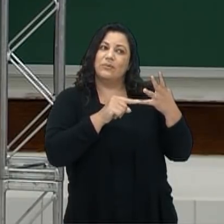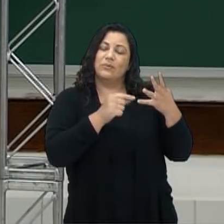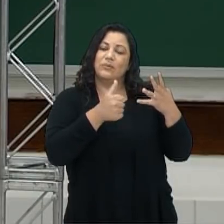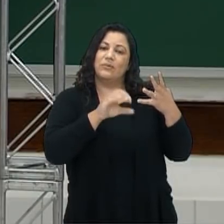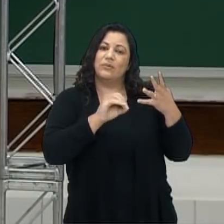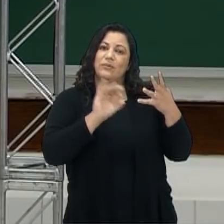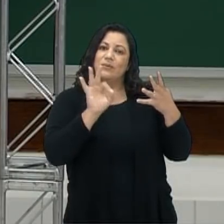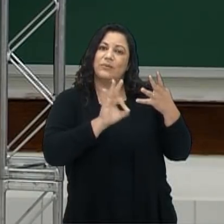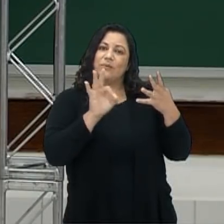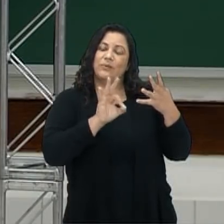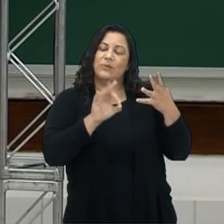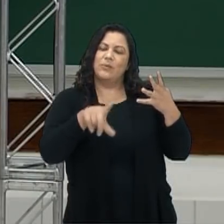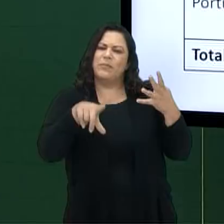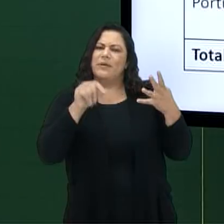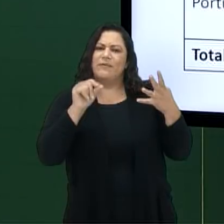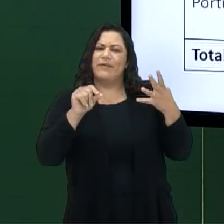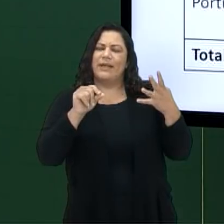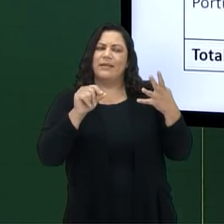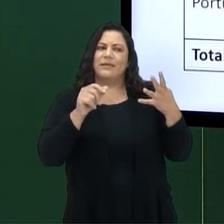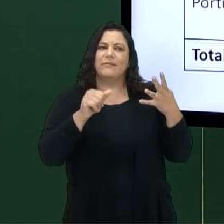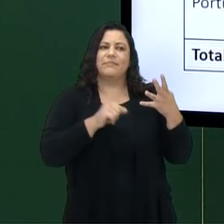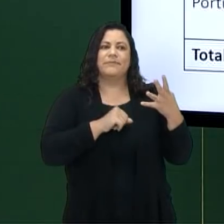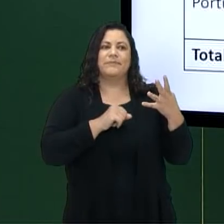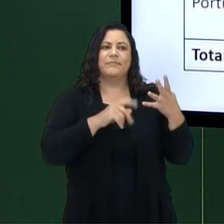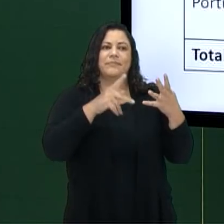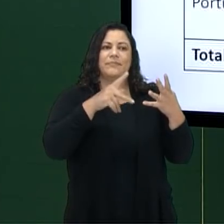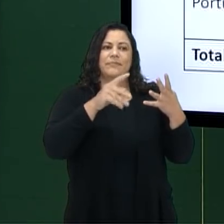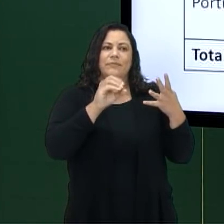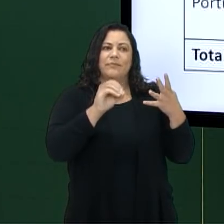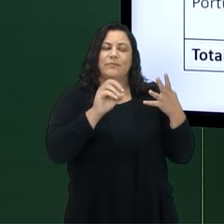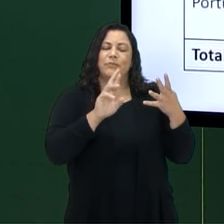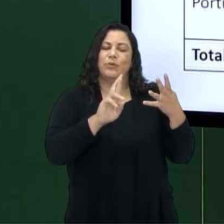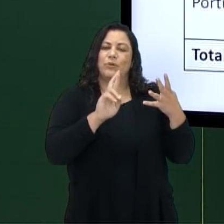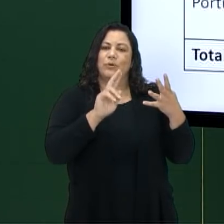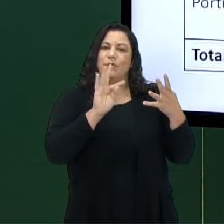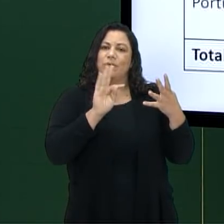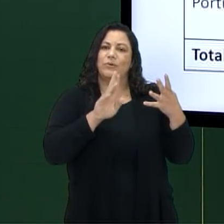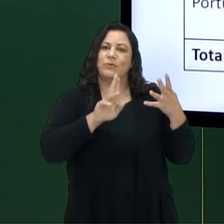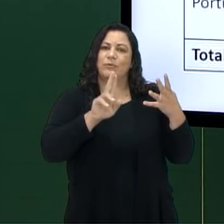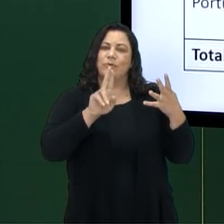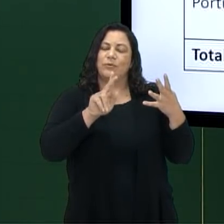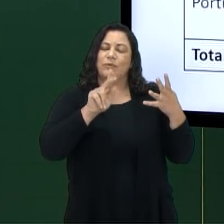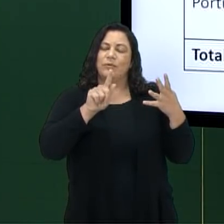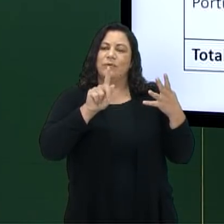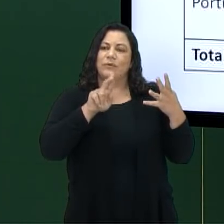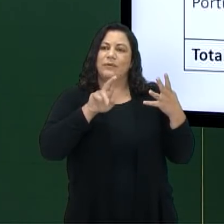preferem portuguesa. Então, pintamos aqui de outra cor.